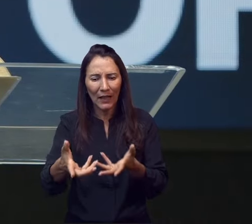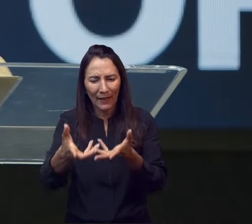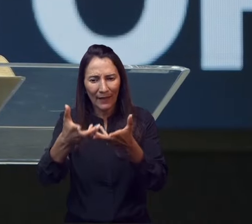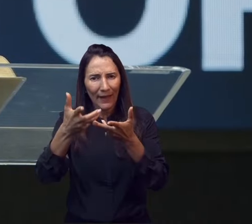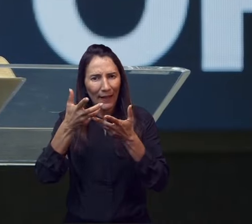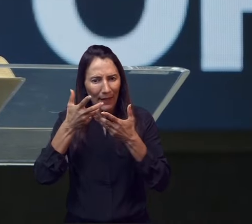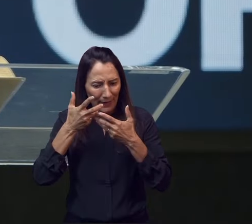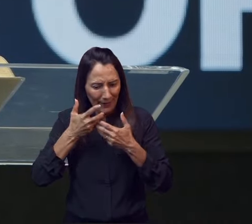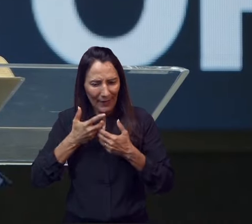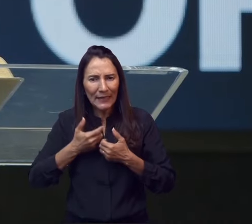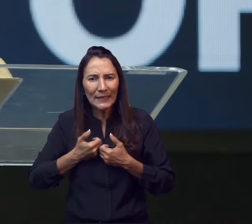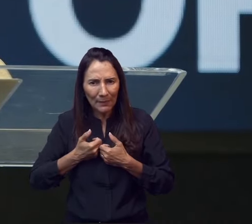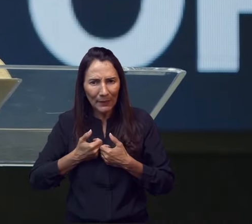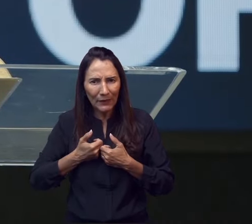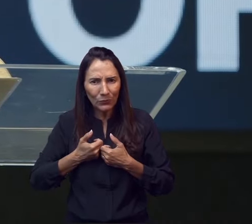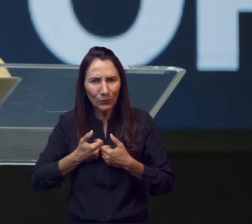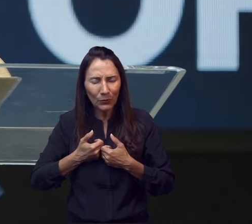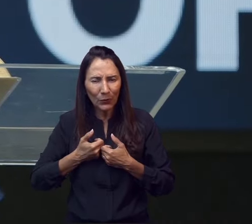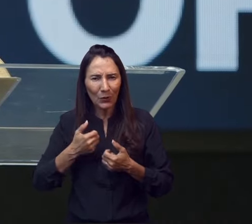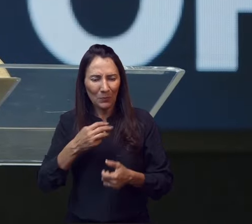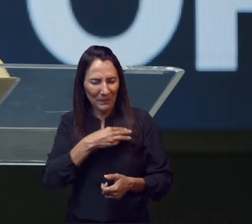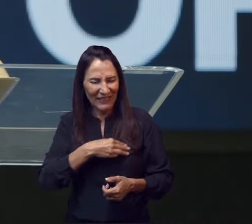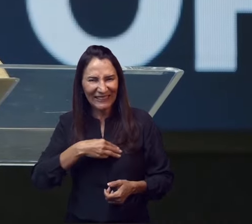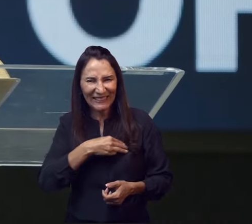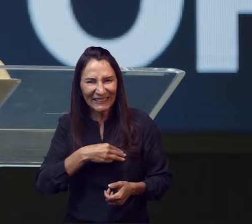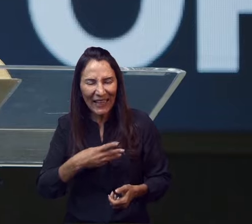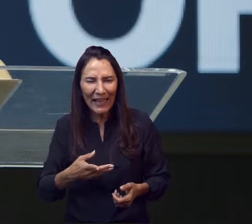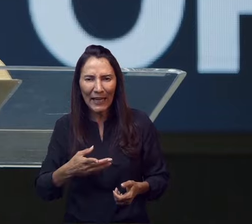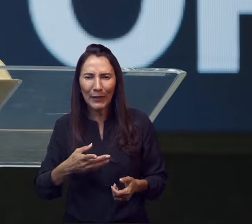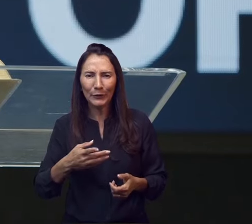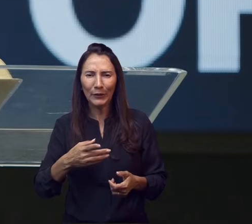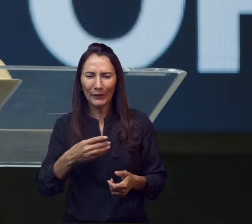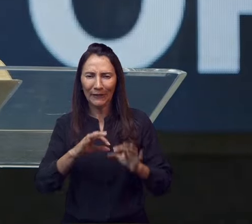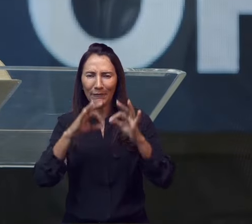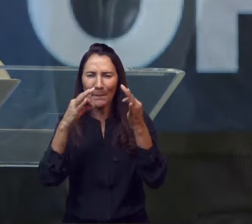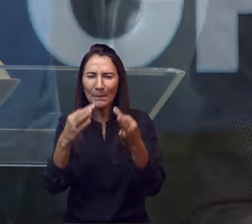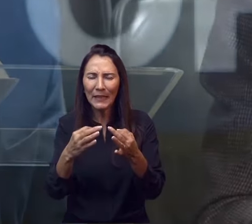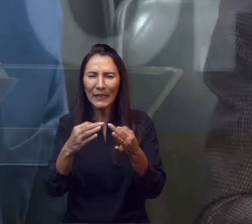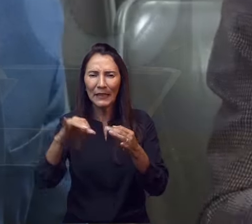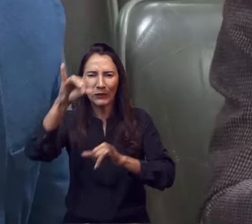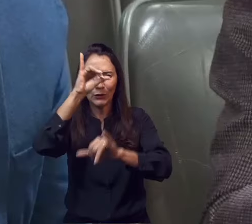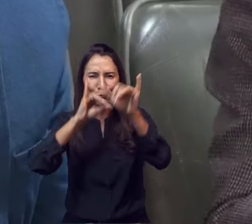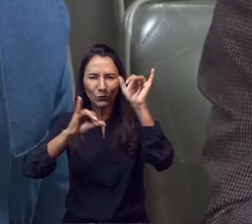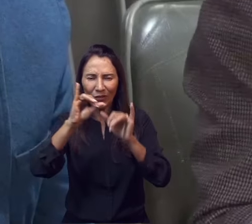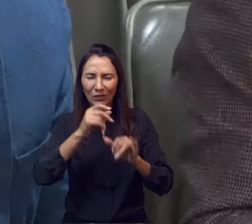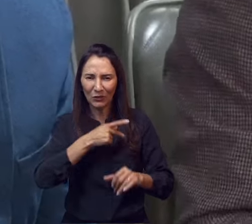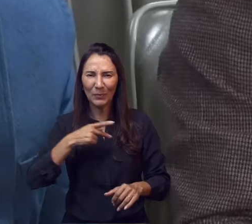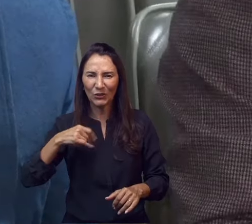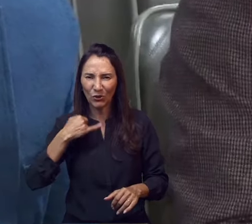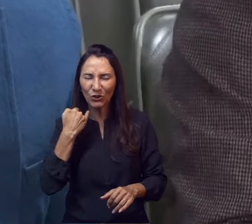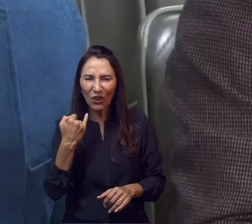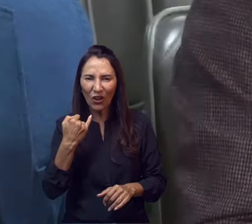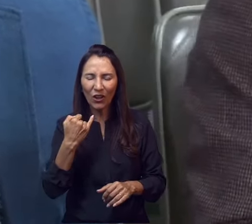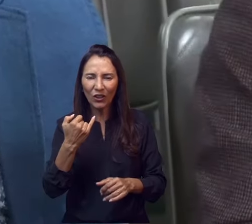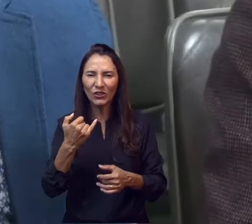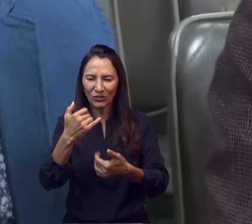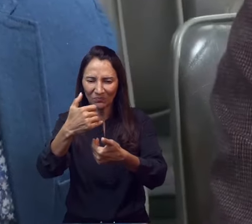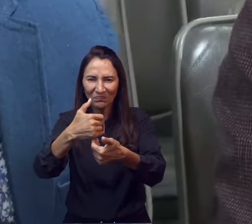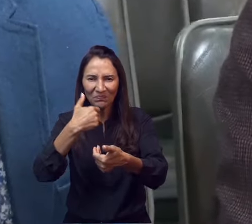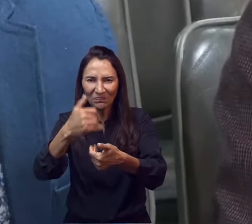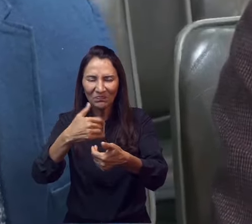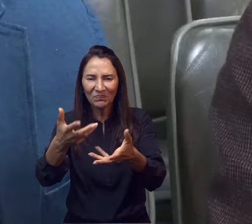da vida do Ministério da família da unção e do chamado do pastor Jorge Linhares coisas